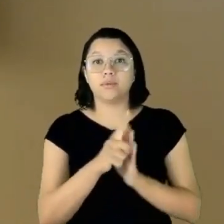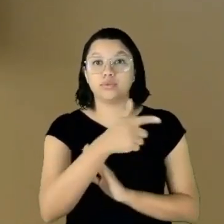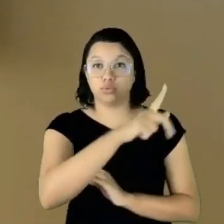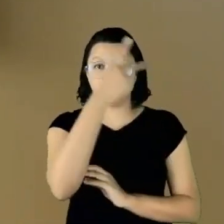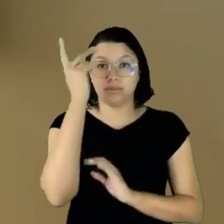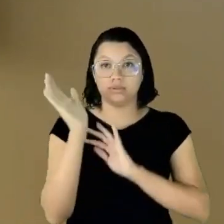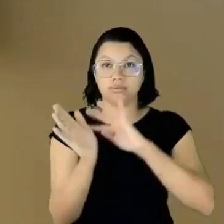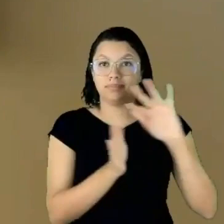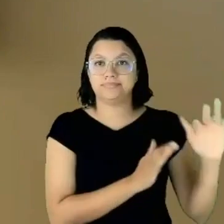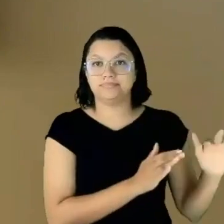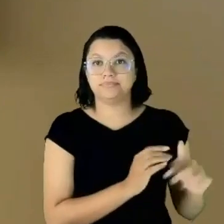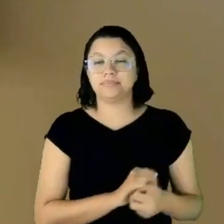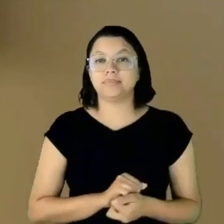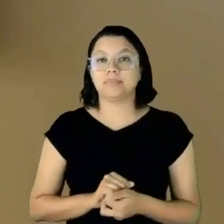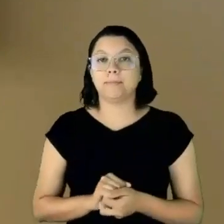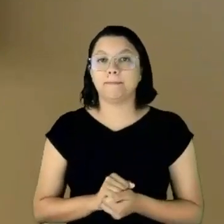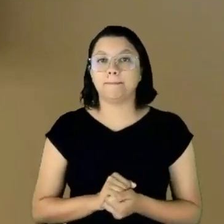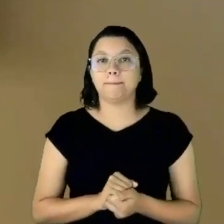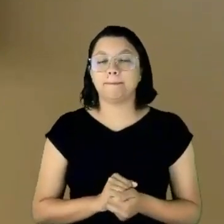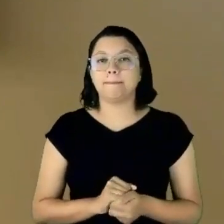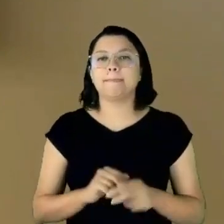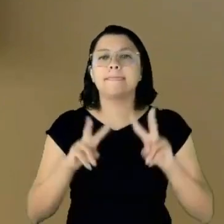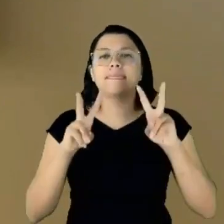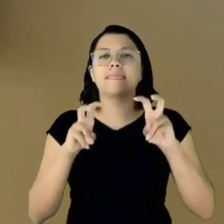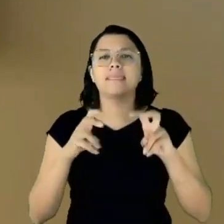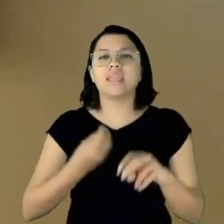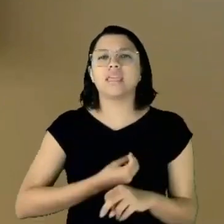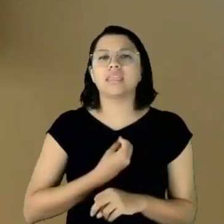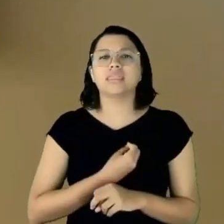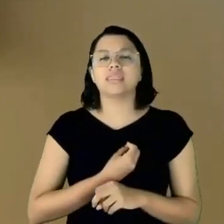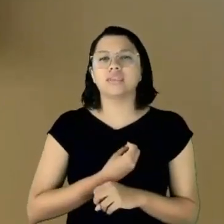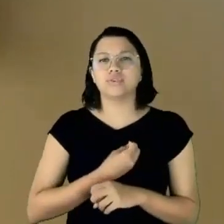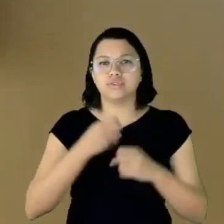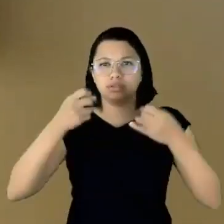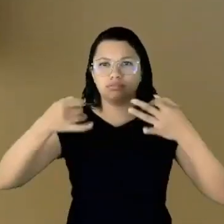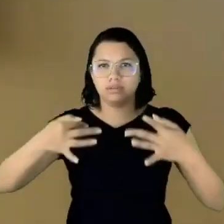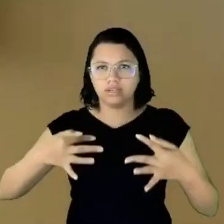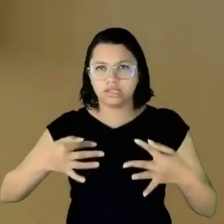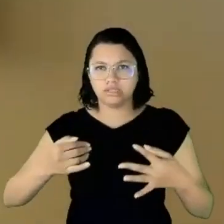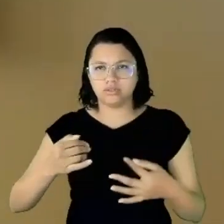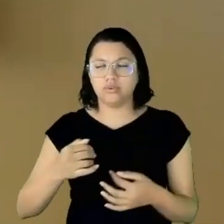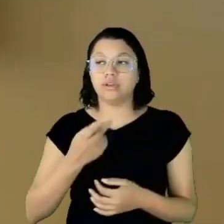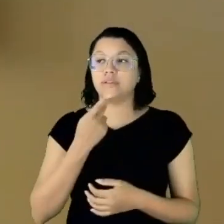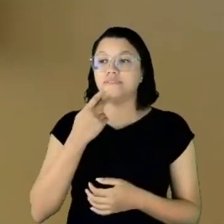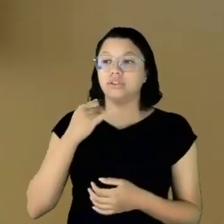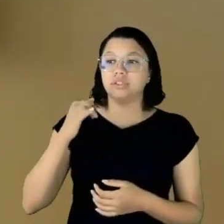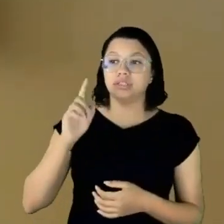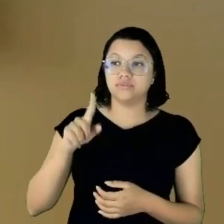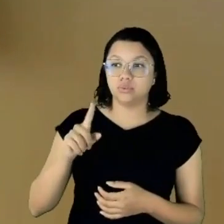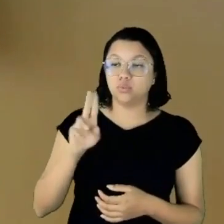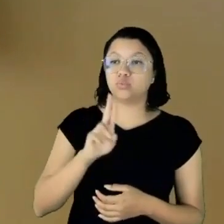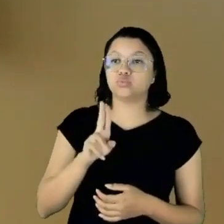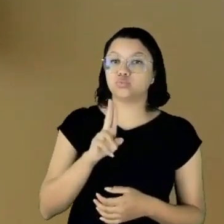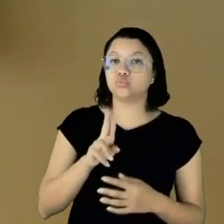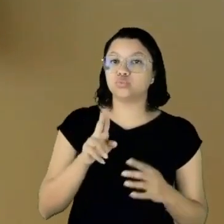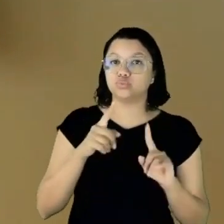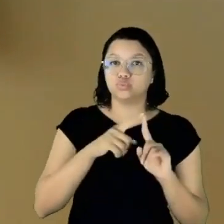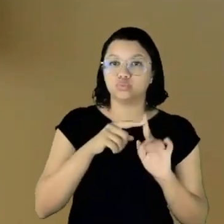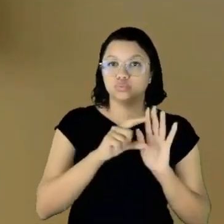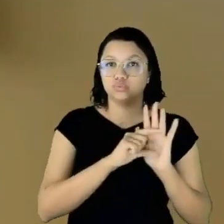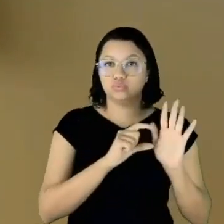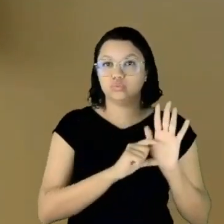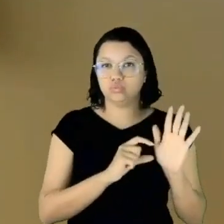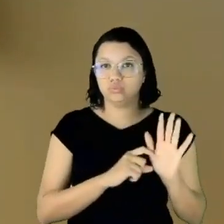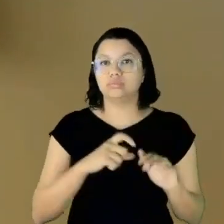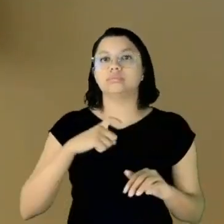pergunta da Lisanda sobre se existem tutoriais e tal aí ele diz aqui se for sobre o uso dos modelos de parágrafos